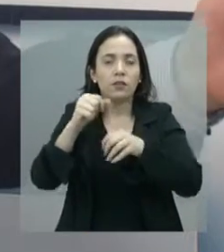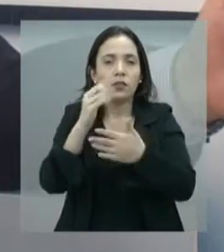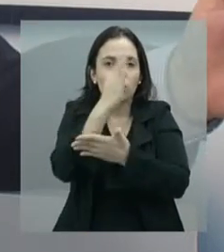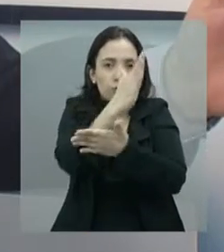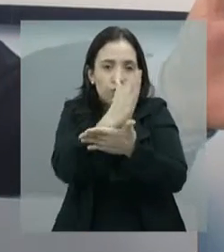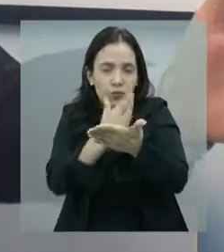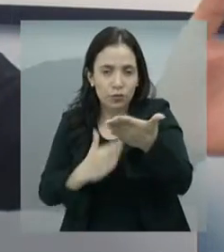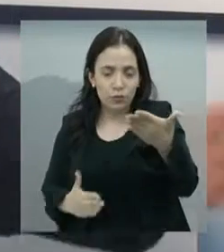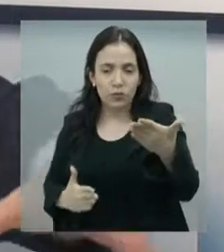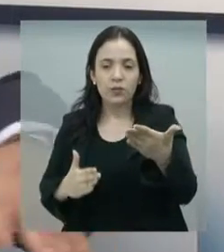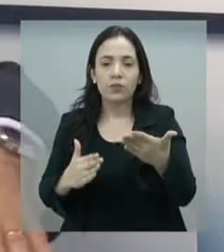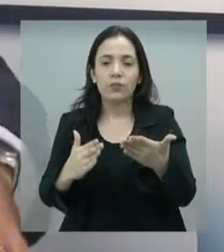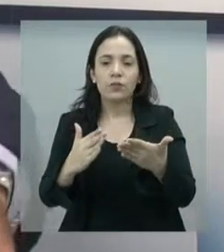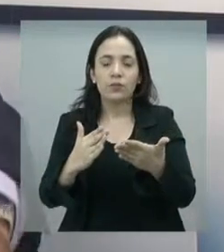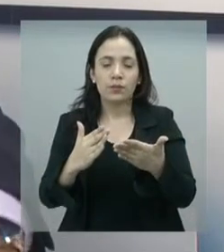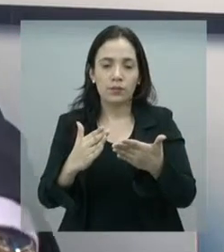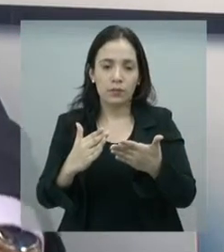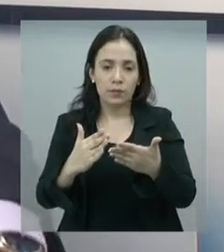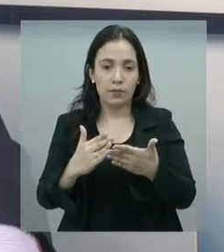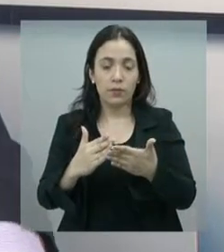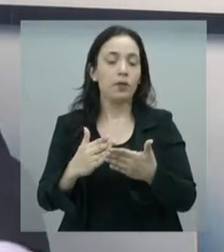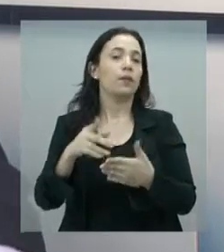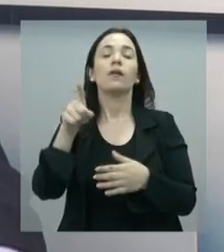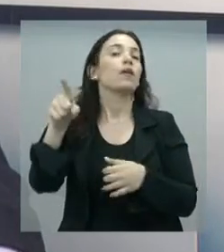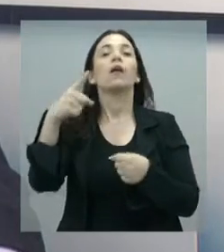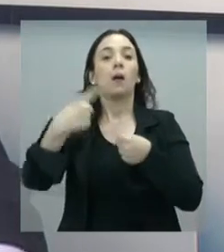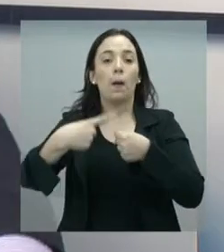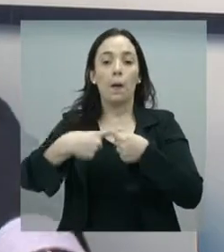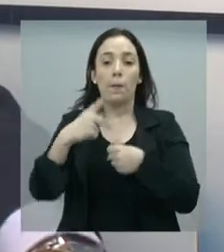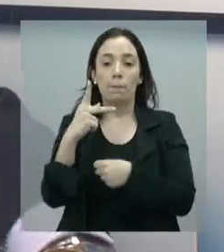coisa que sempre foi definida, Parnaíba era do